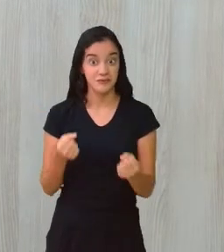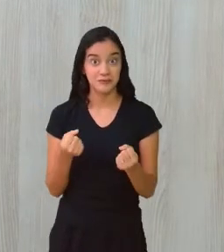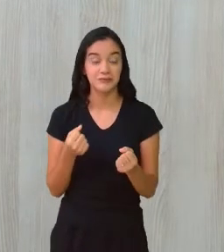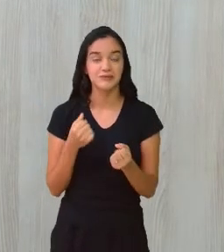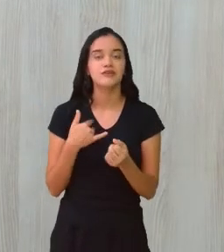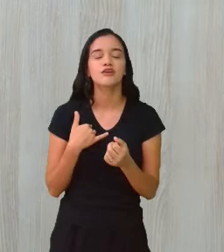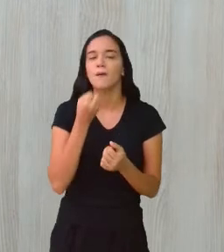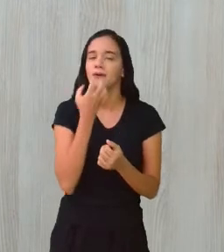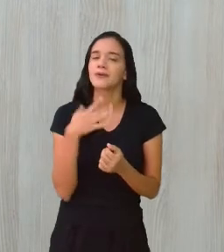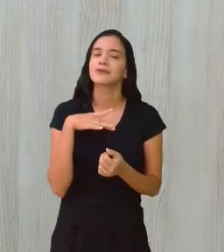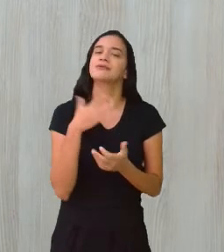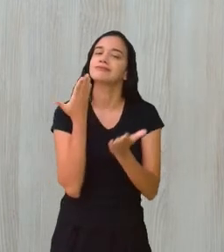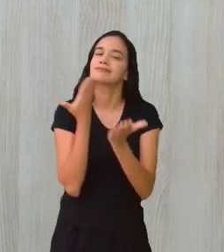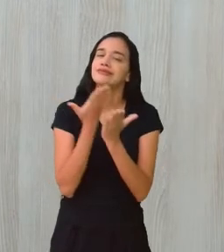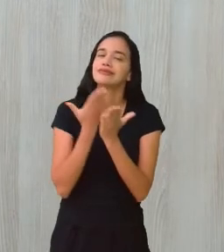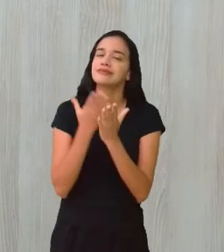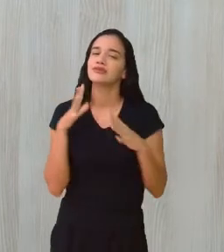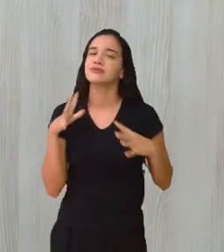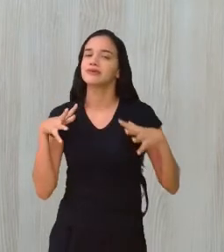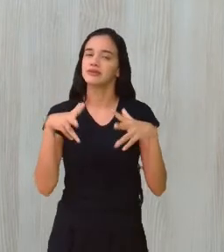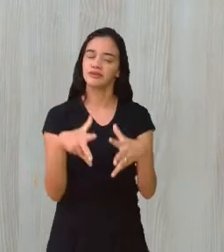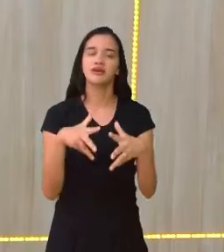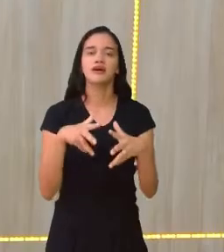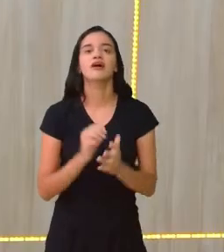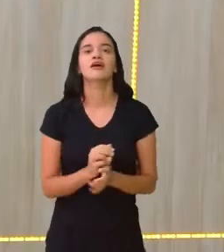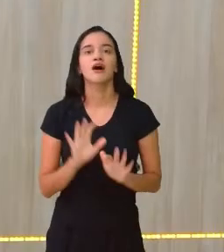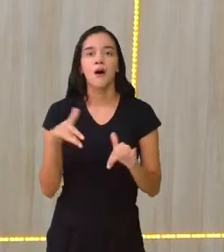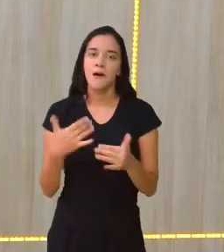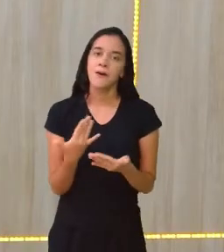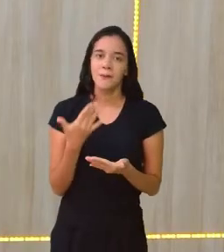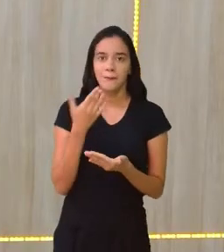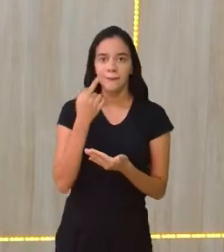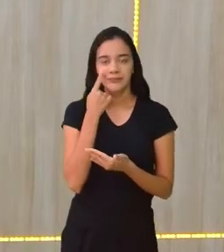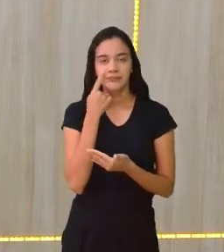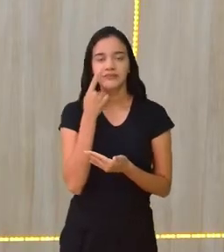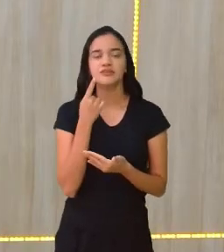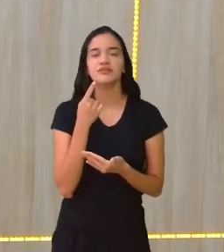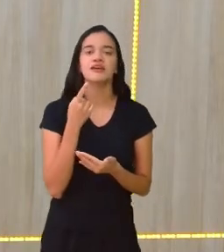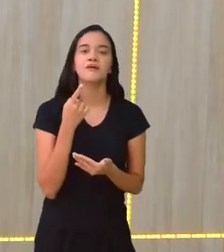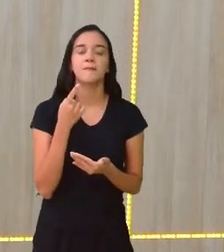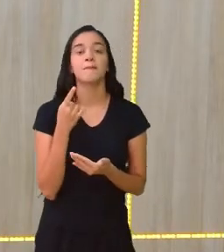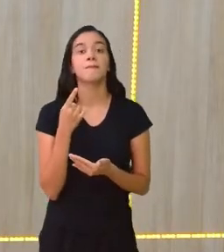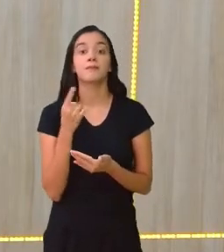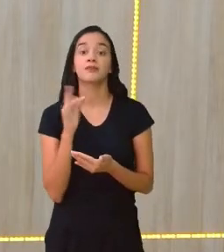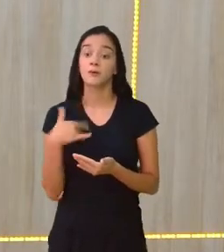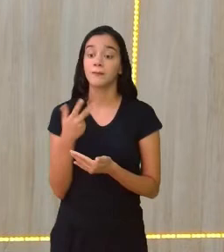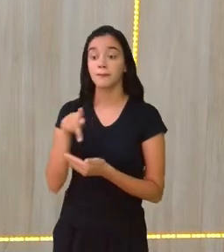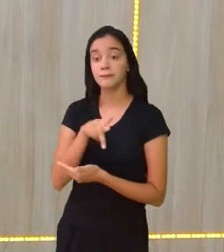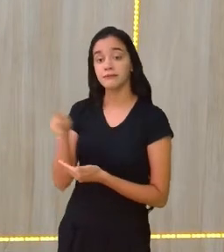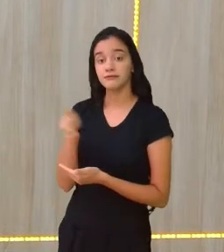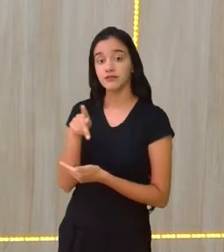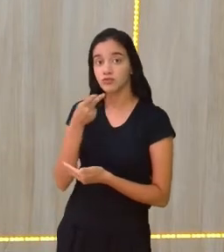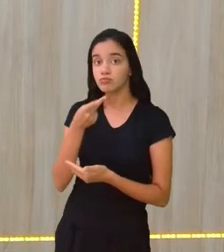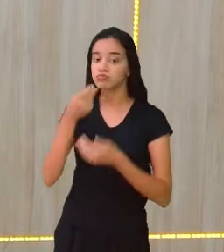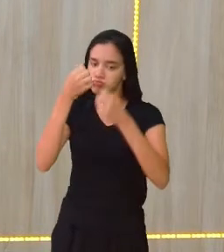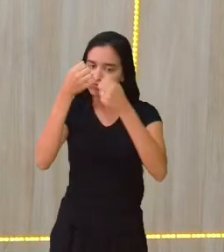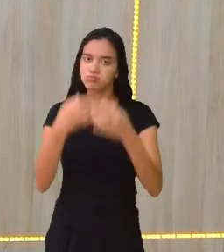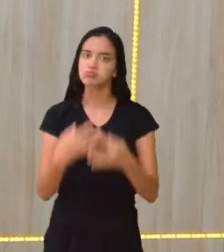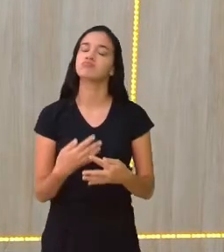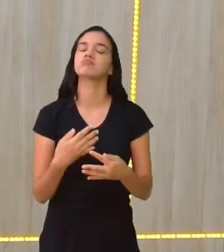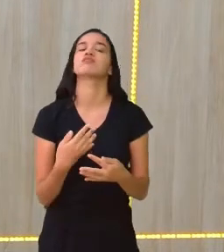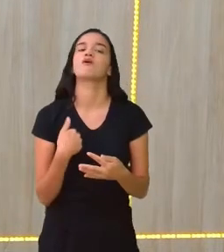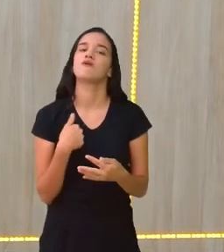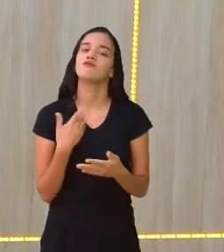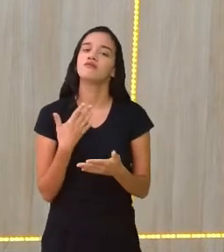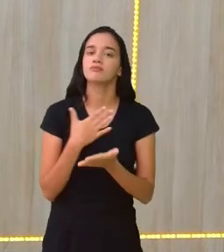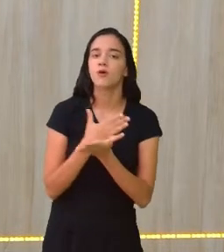bons estudos para todas e todos. Pois é, prof. Então, gente, como a professora Vanessa já falou, né, vamos lá